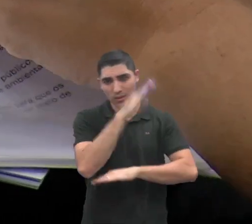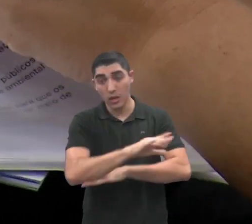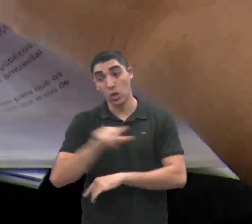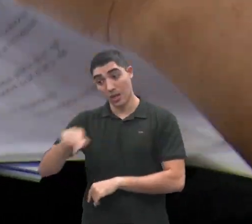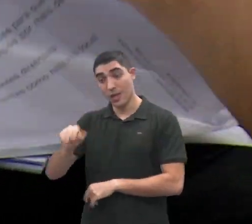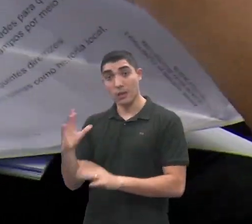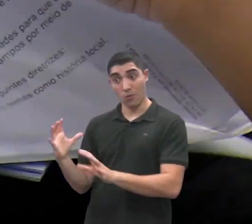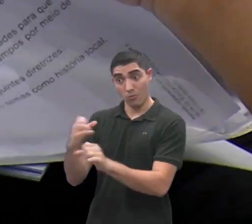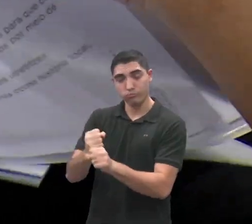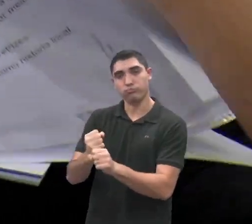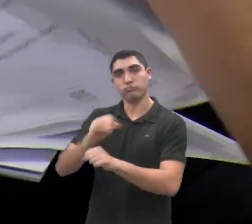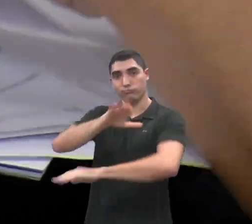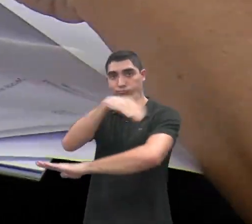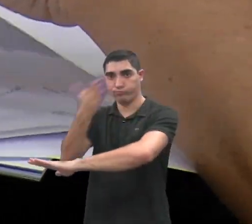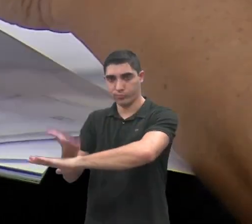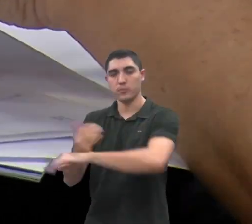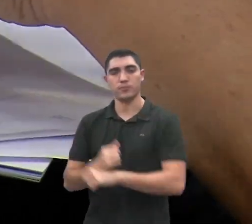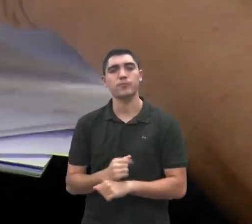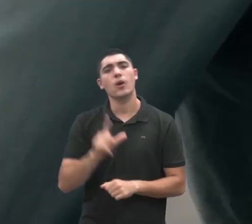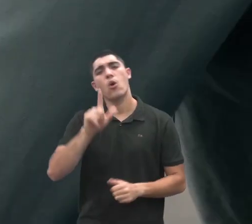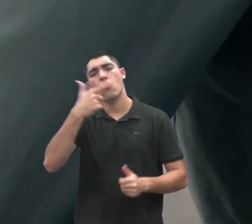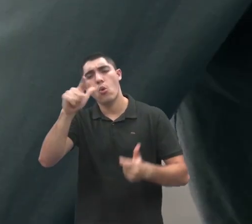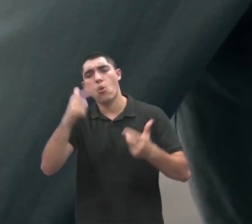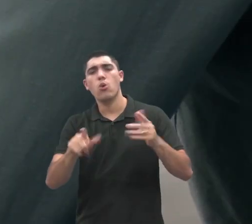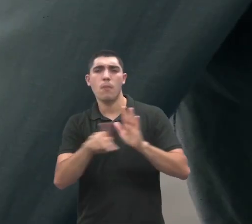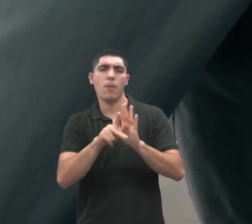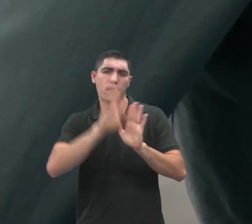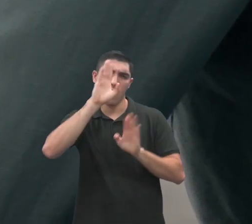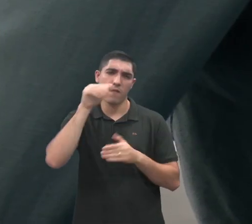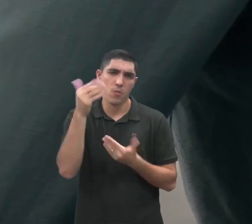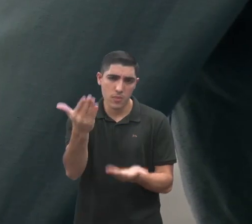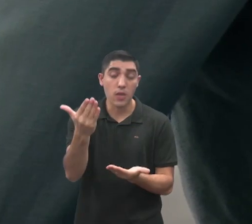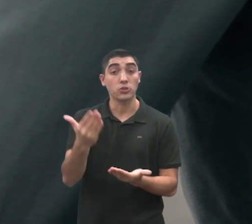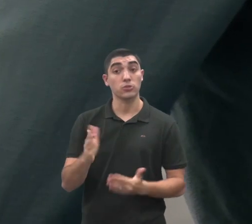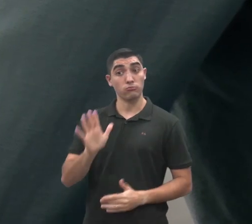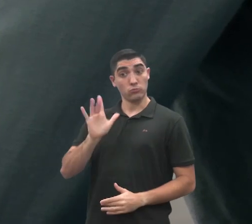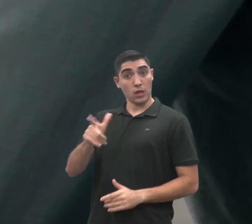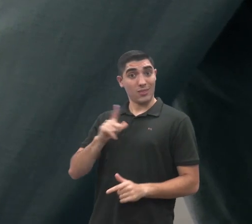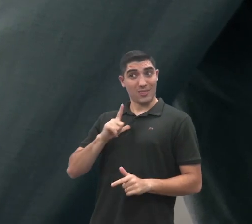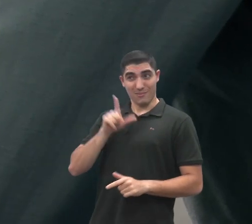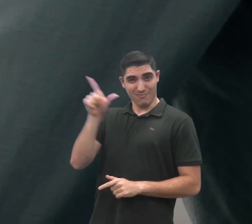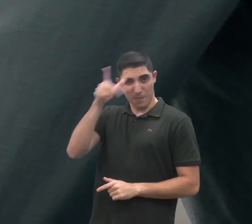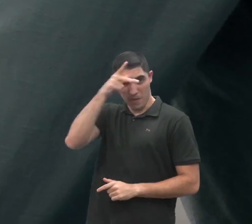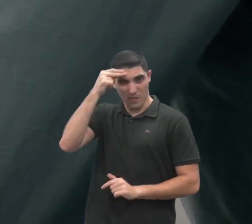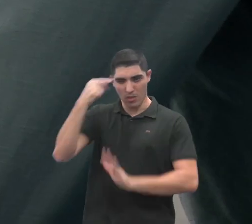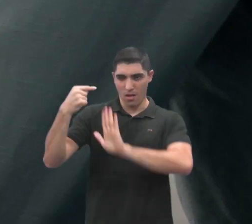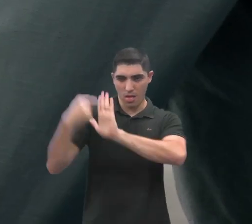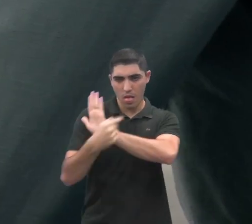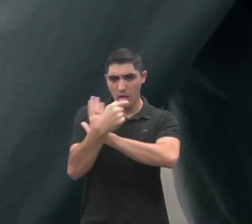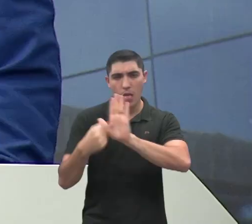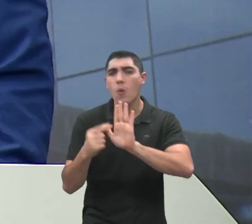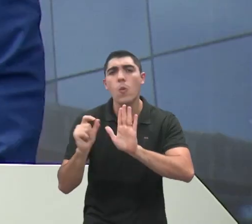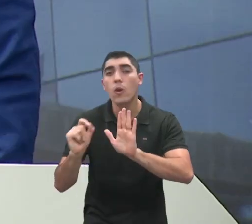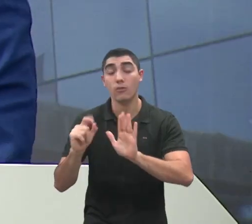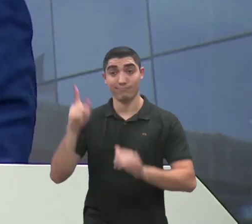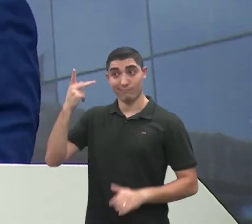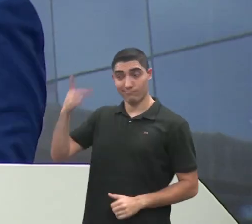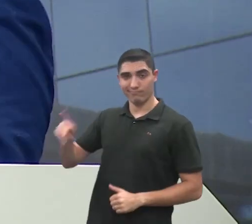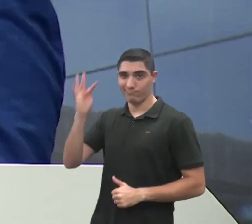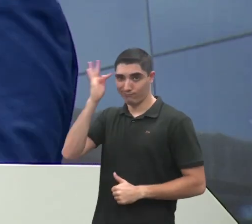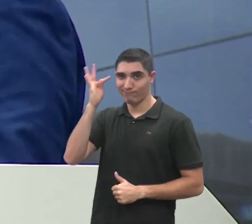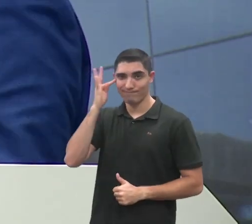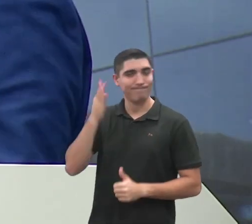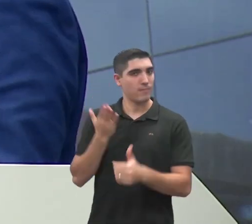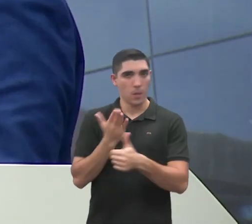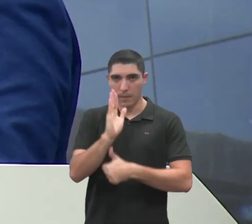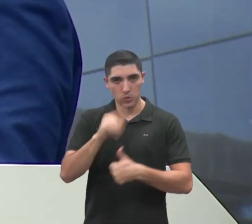propostas aprovadas são concessões de honrarias. Os projetos de lei com vetos do Poder Executivo mantidos foram: de autoria do